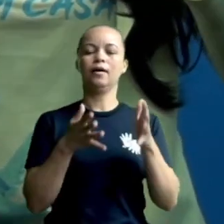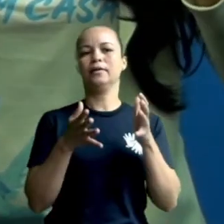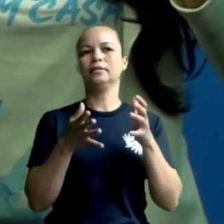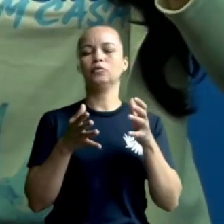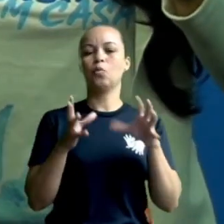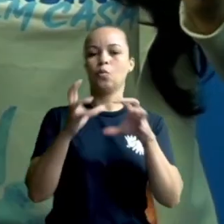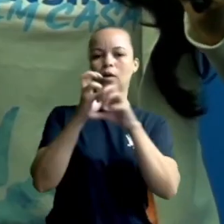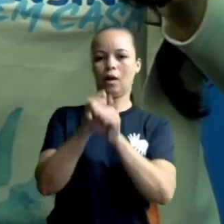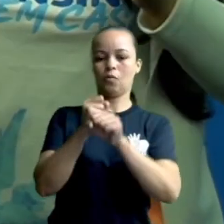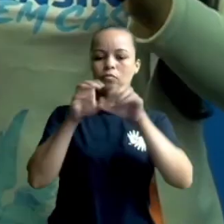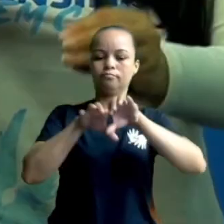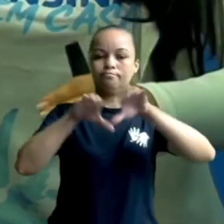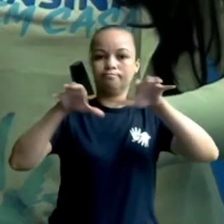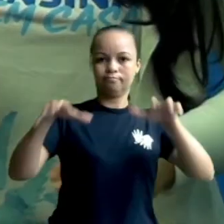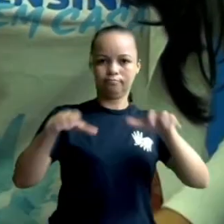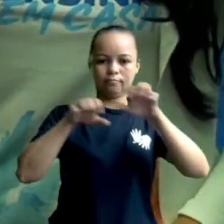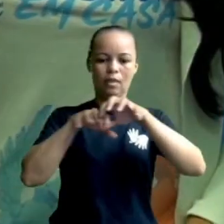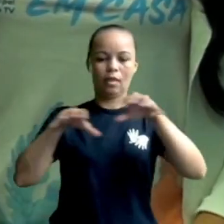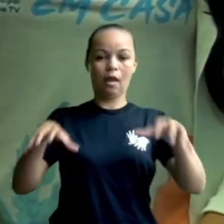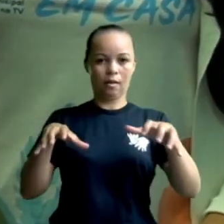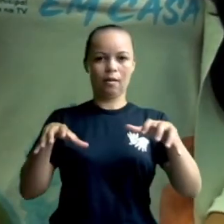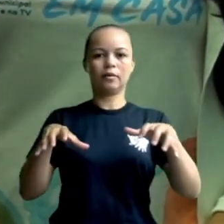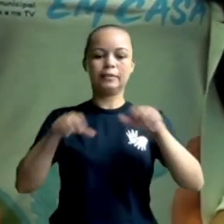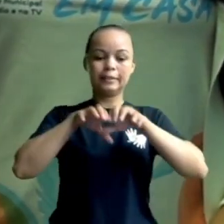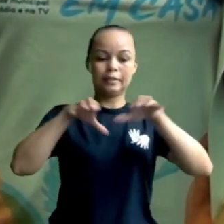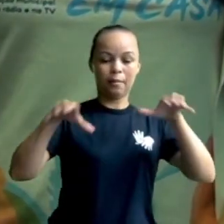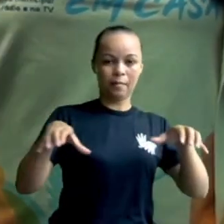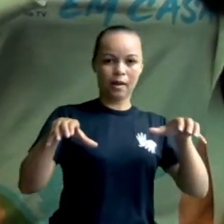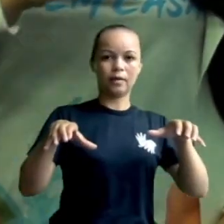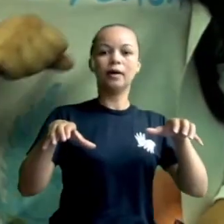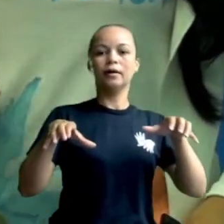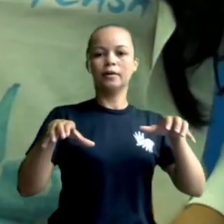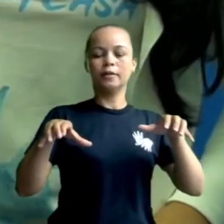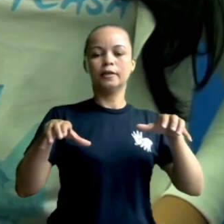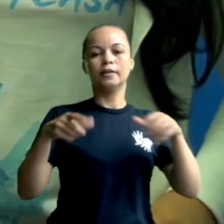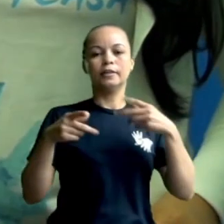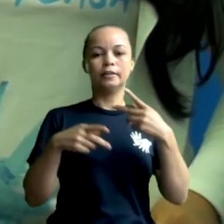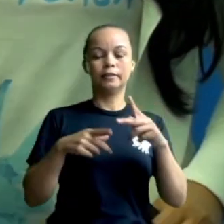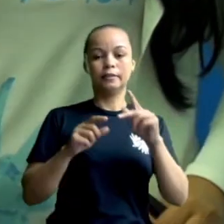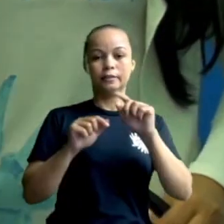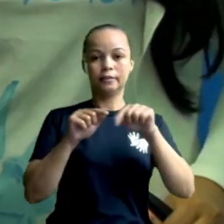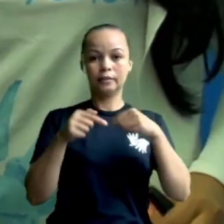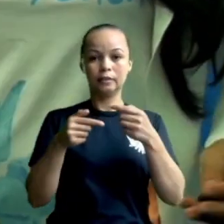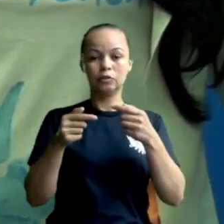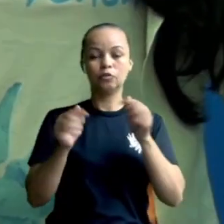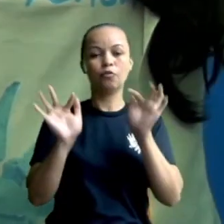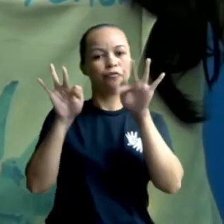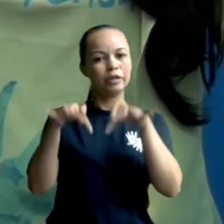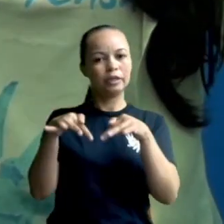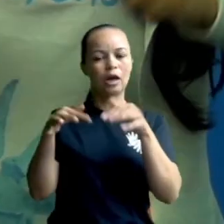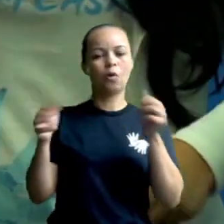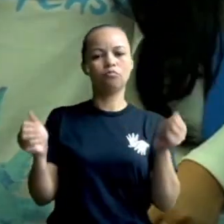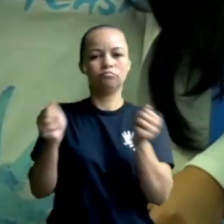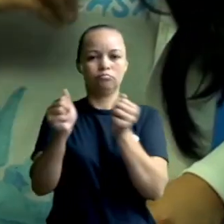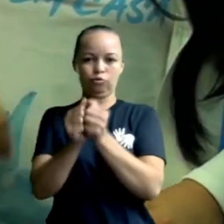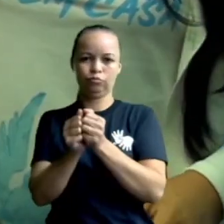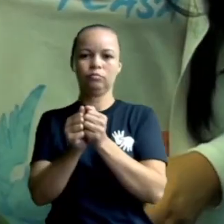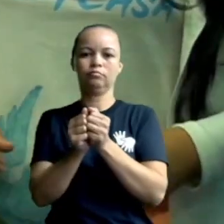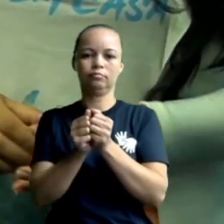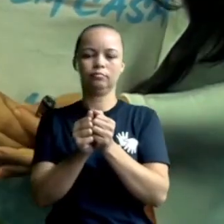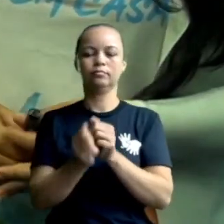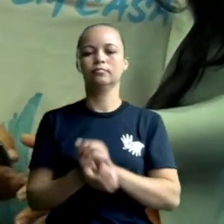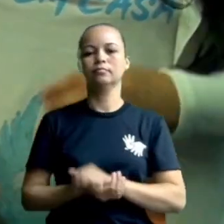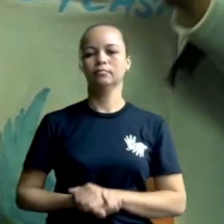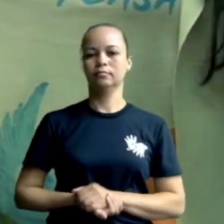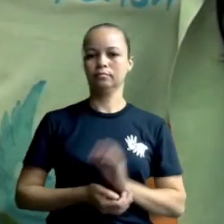da área separadamente, decompondo essas figuras. E no final a gente junta,